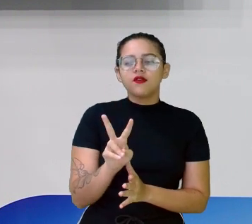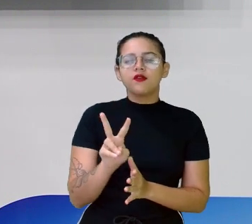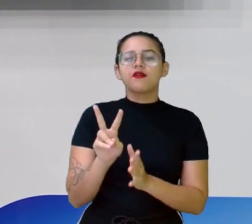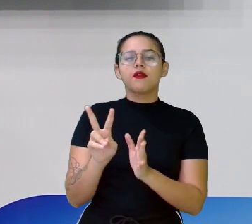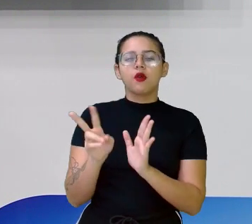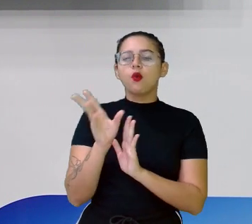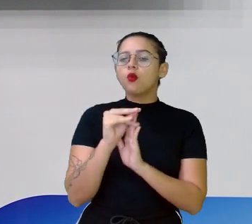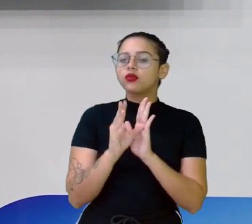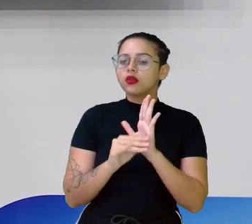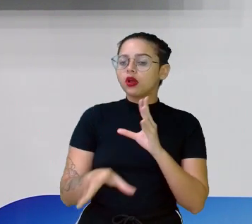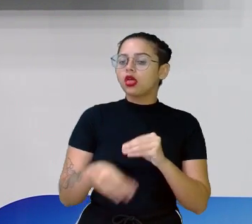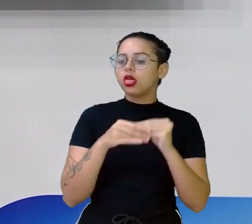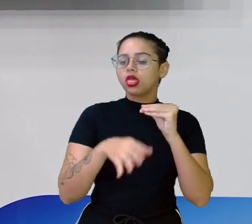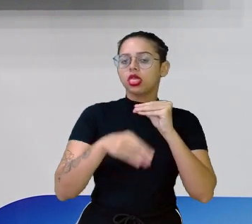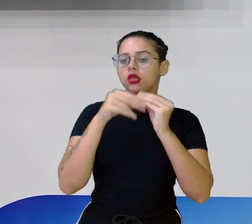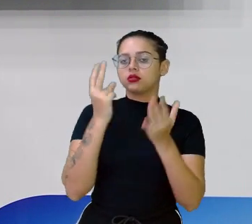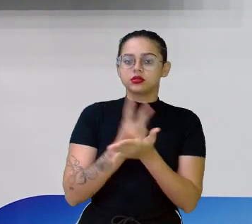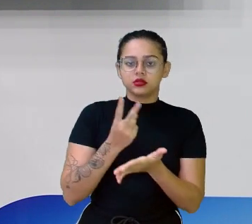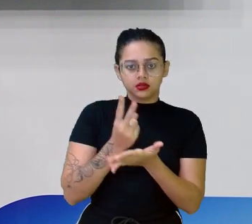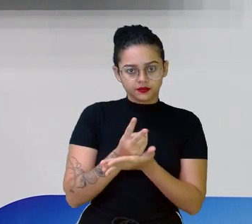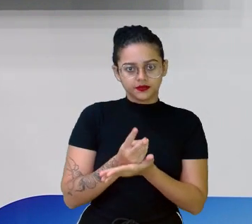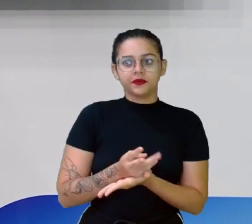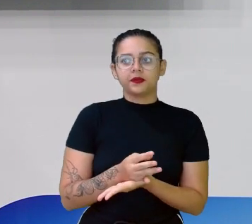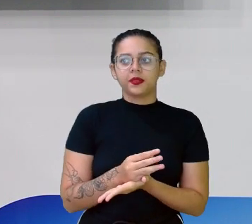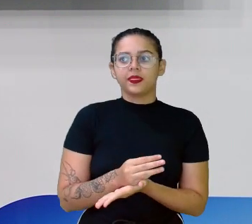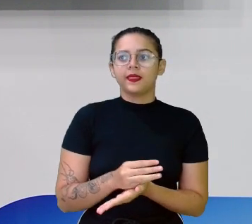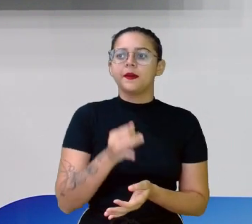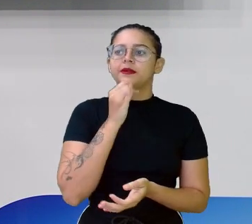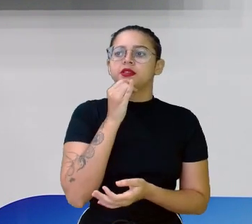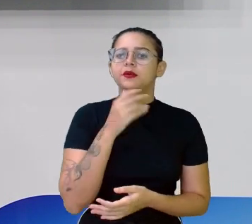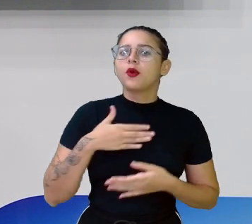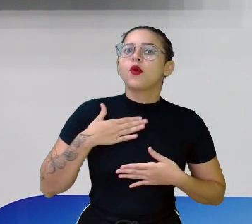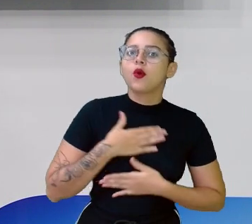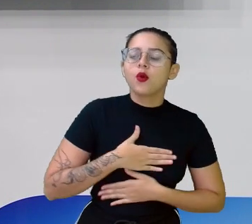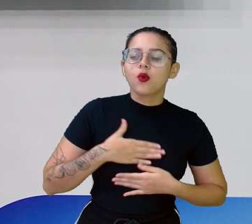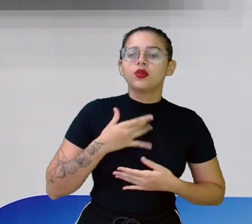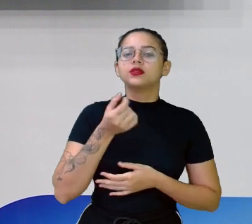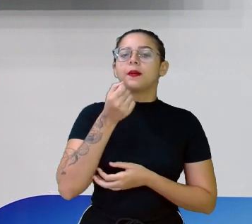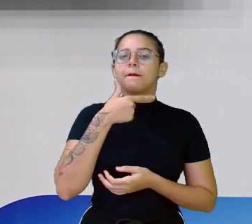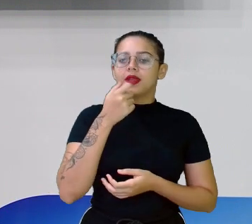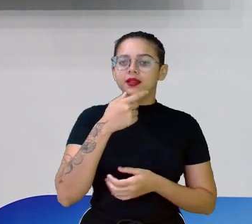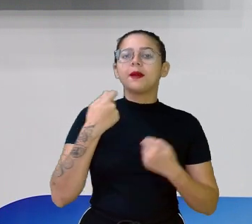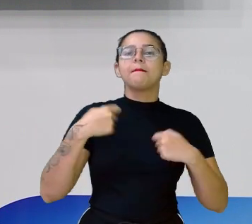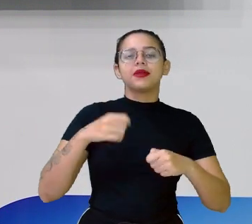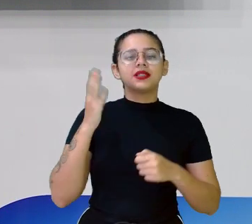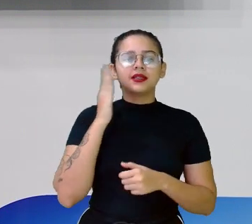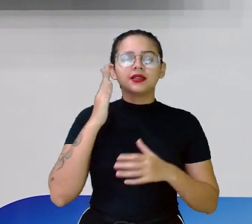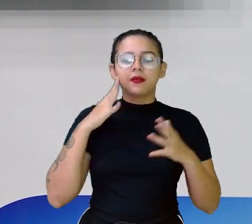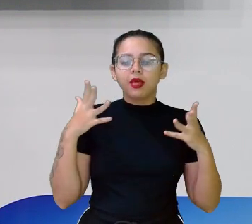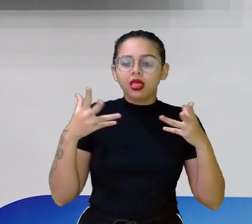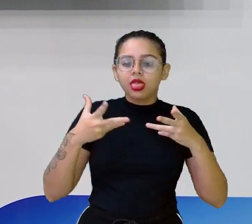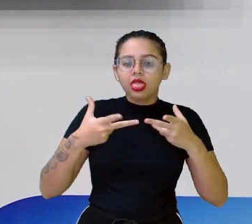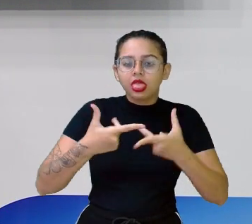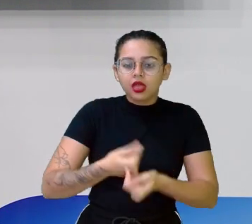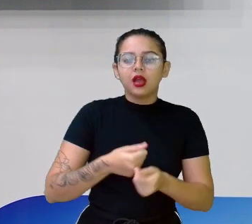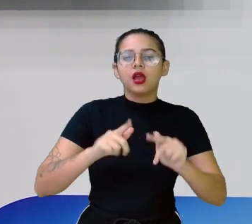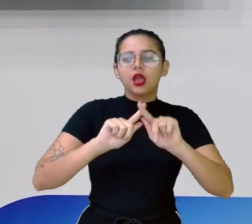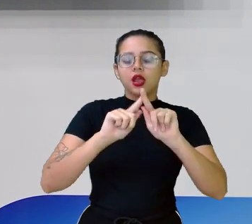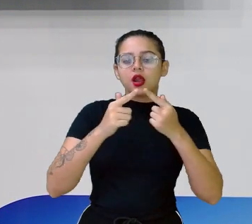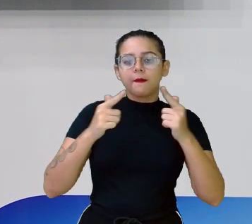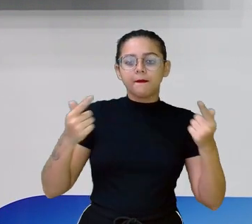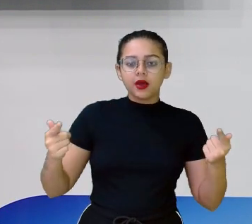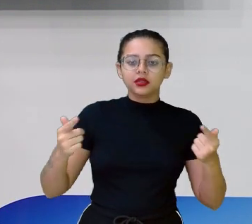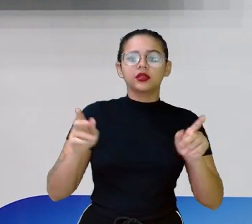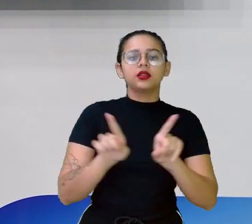conteúdo complementa o outro. Mesmo quem gosta de estar brincando com piada, precisa dominar a gramática, precisa dominar sinais